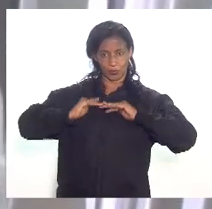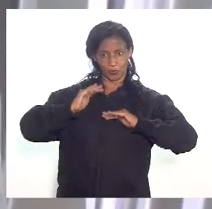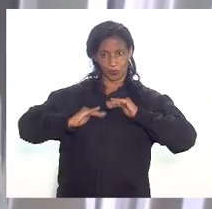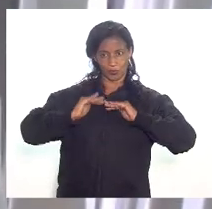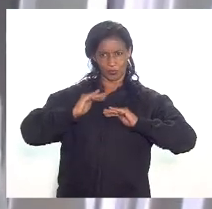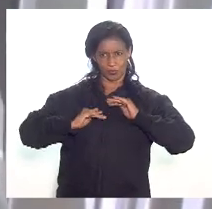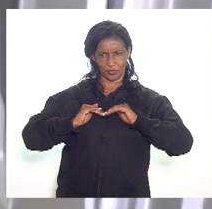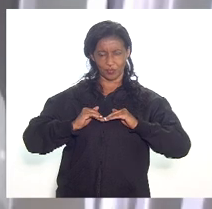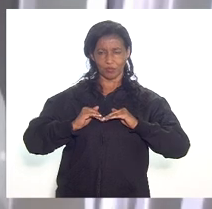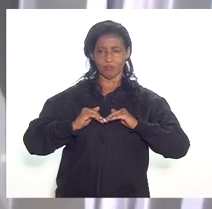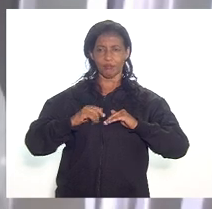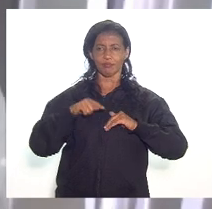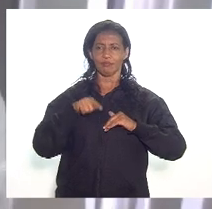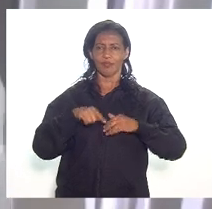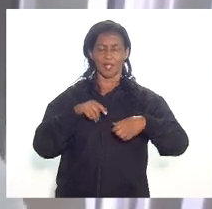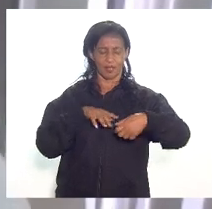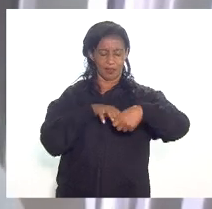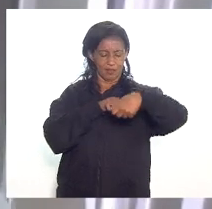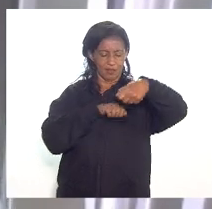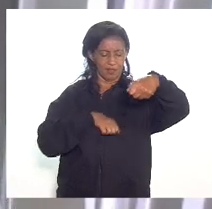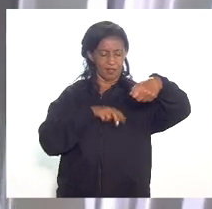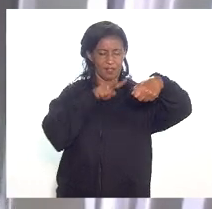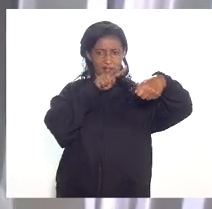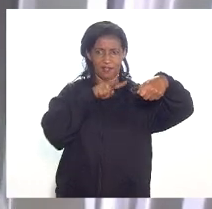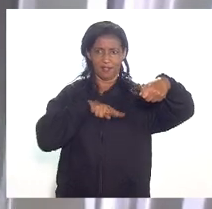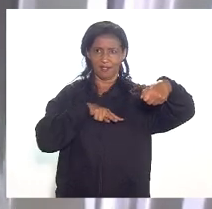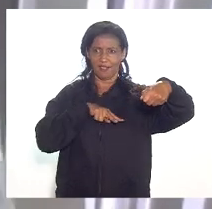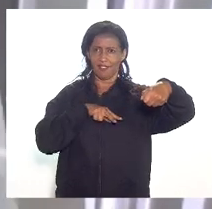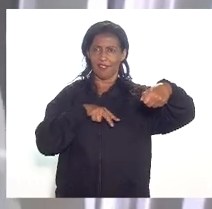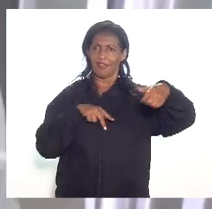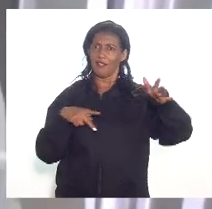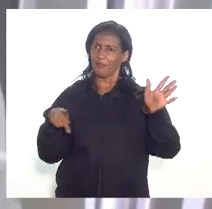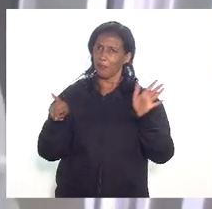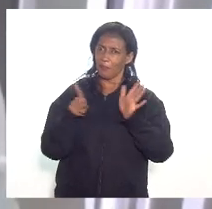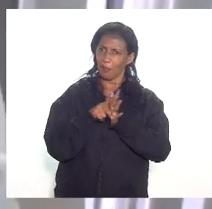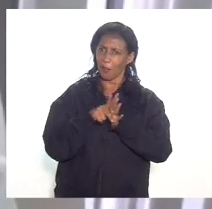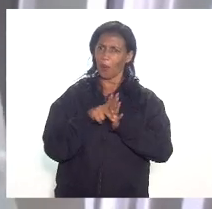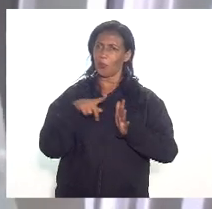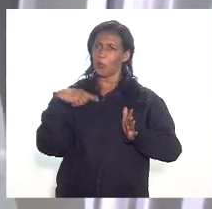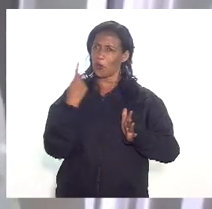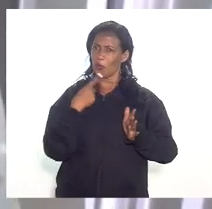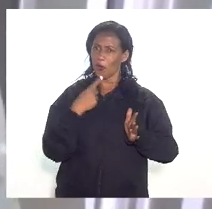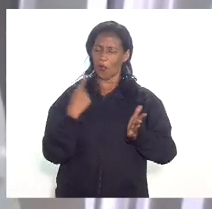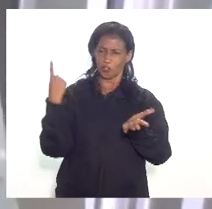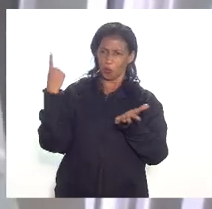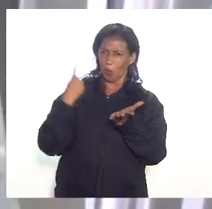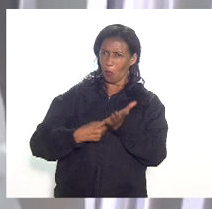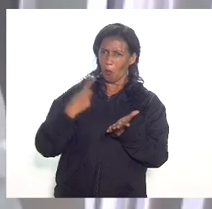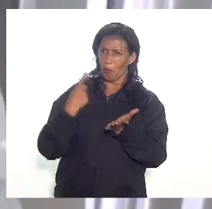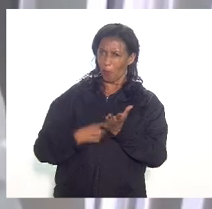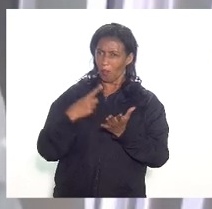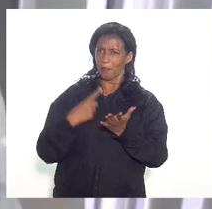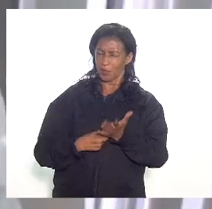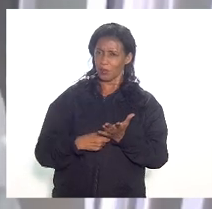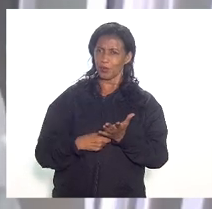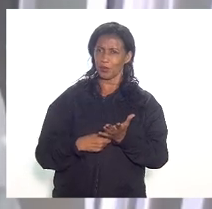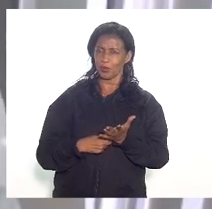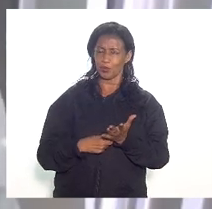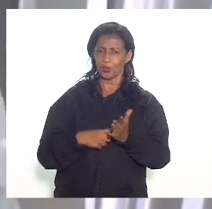e nessa solenidade faz parte do rito nós assumimos compromisso com a